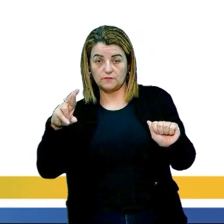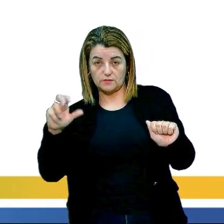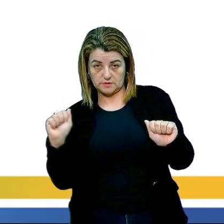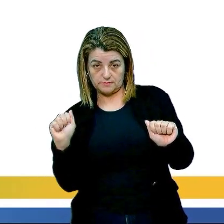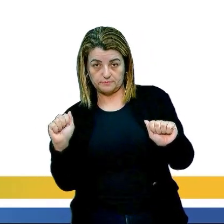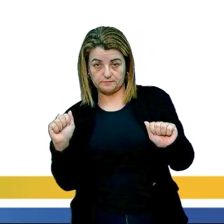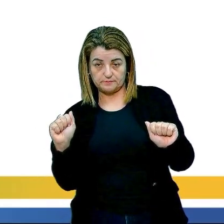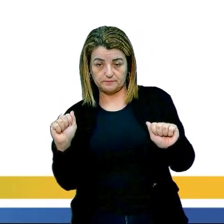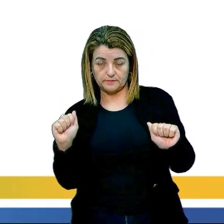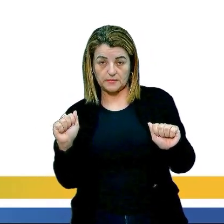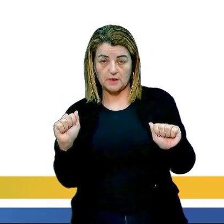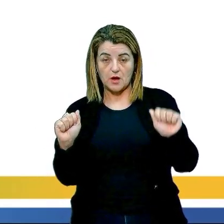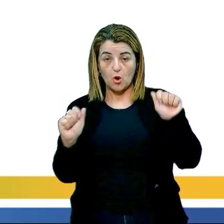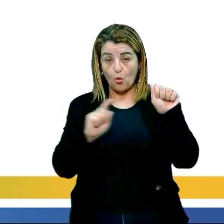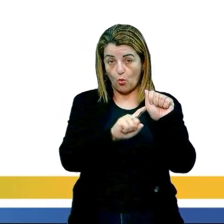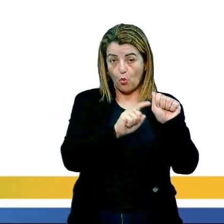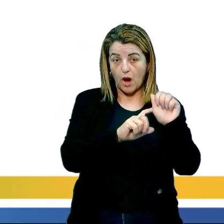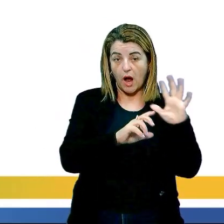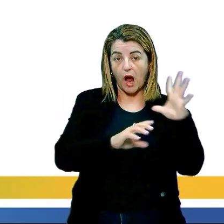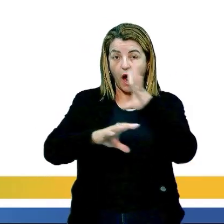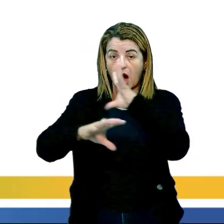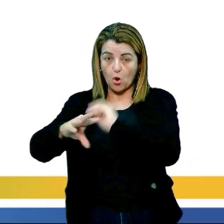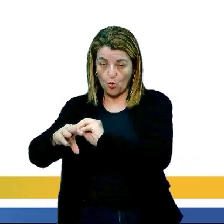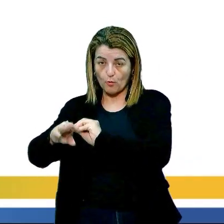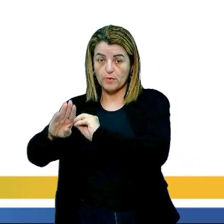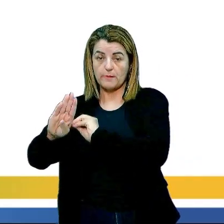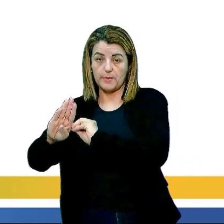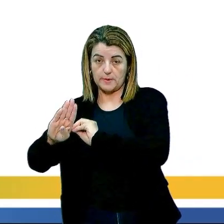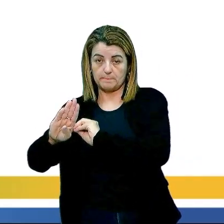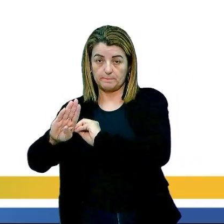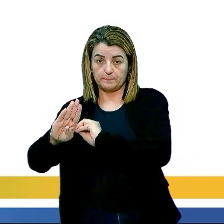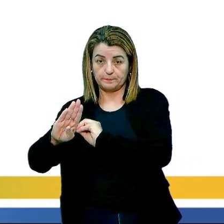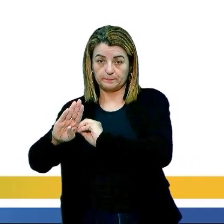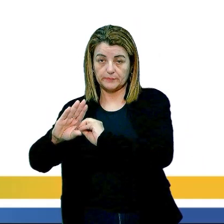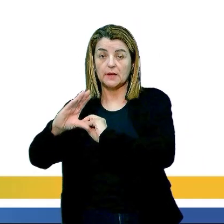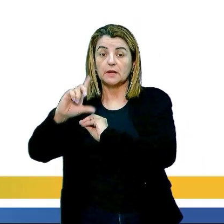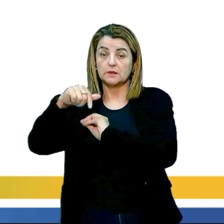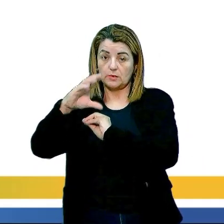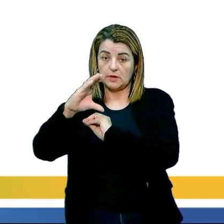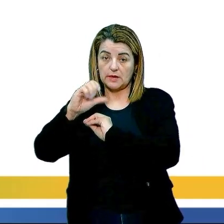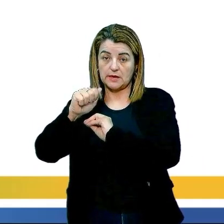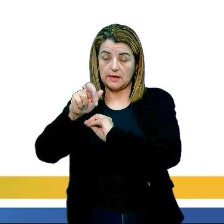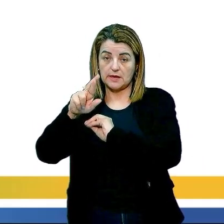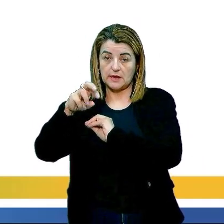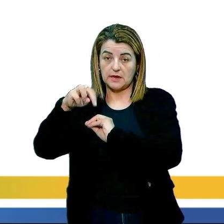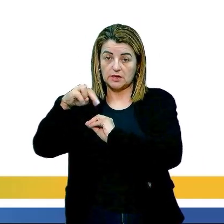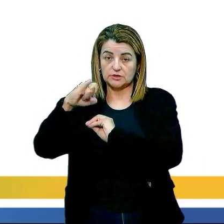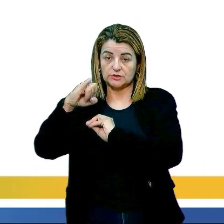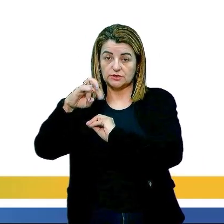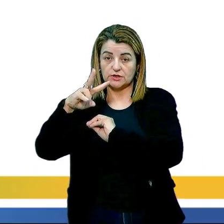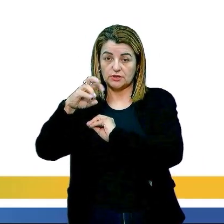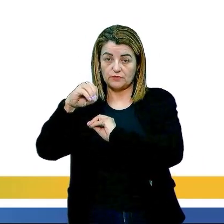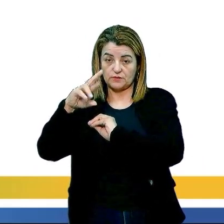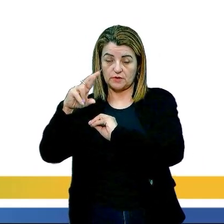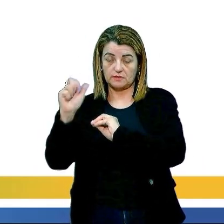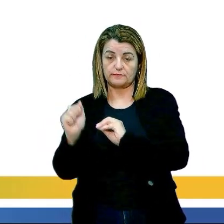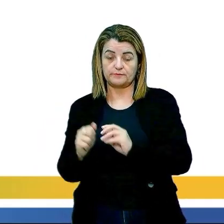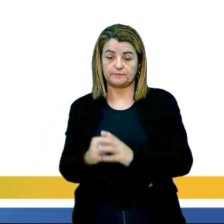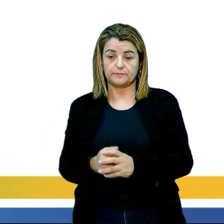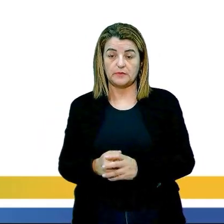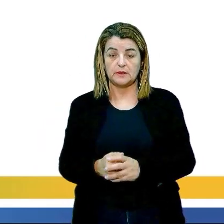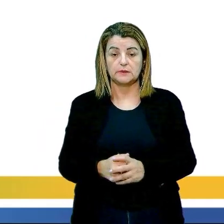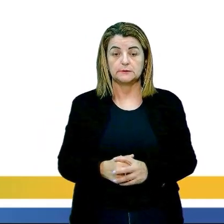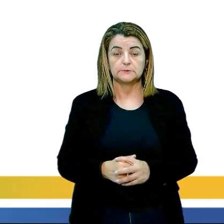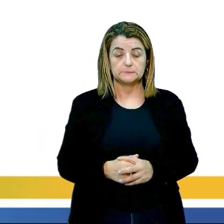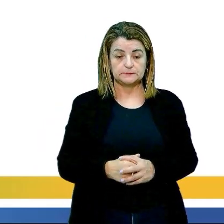espécie B. Então ela é carnívora. Tá ok? Então a letra A está incorreta, ela não é herbívora, a